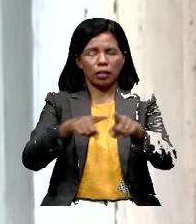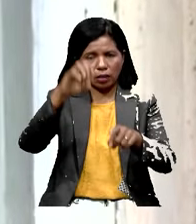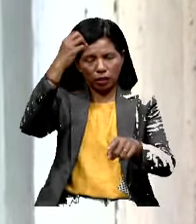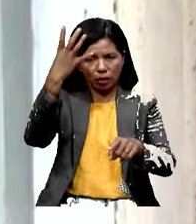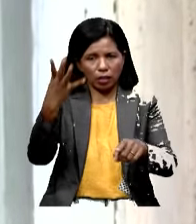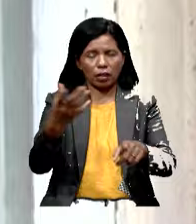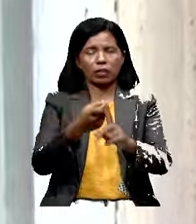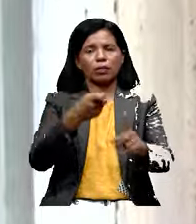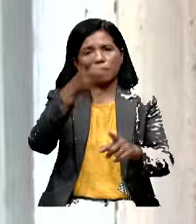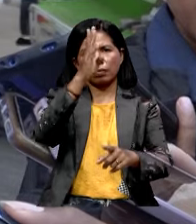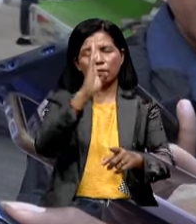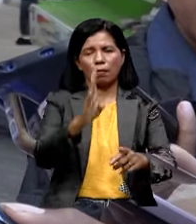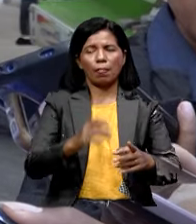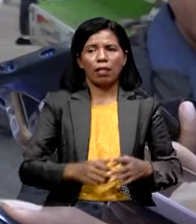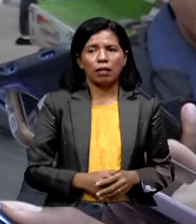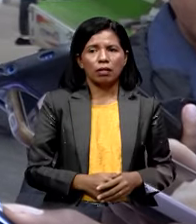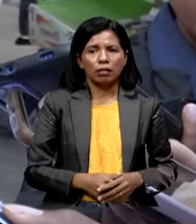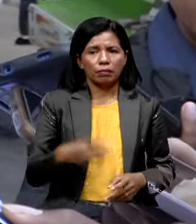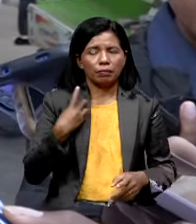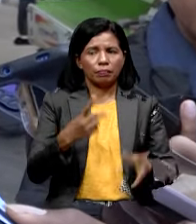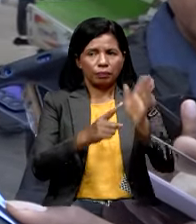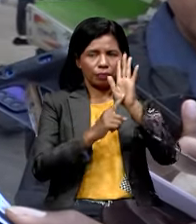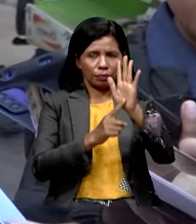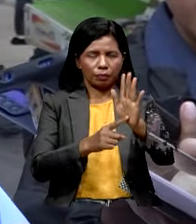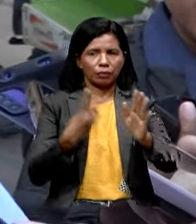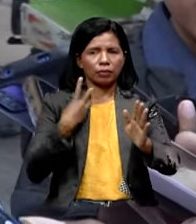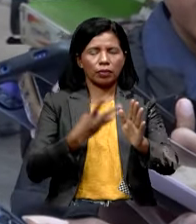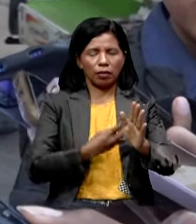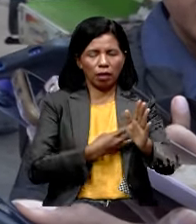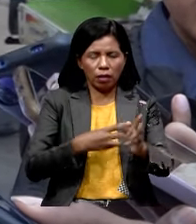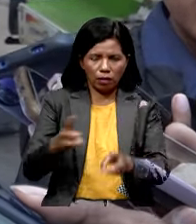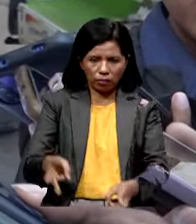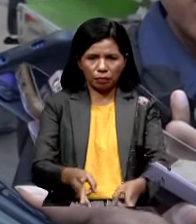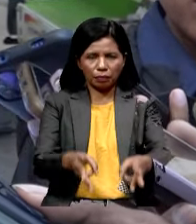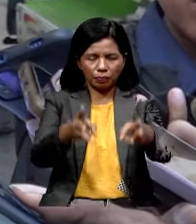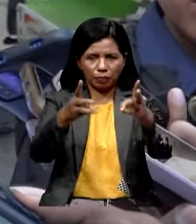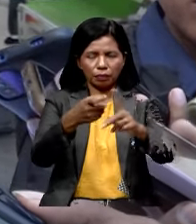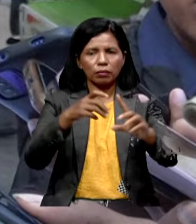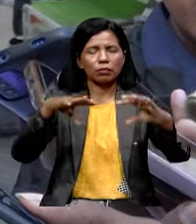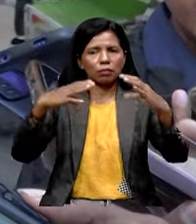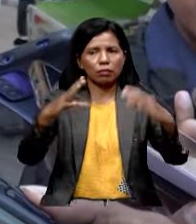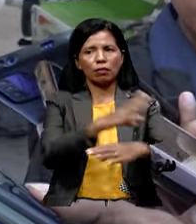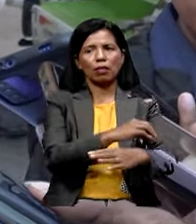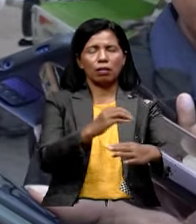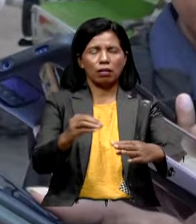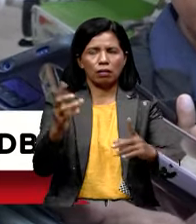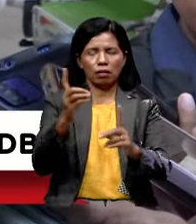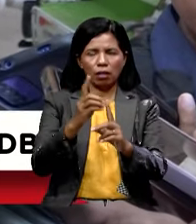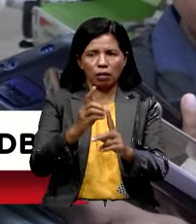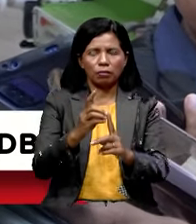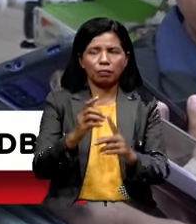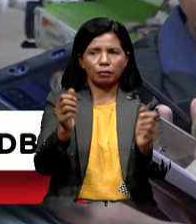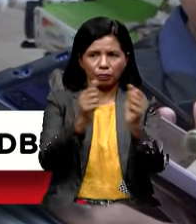Ida, Russi Maroma. Então, Fossaitiona Ninia Berrute. Rute li husi komisio organizadora loro hamuto